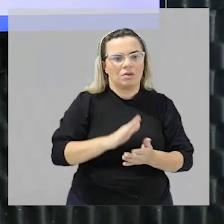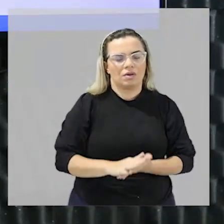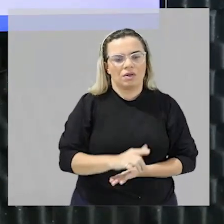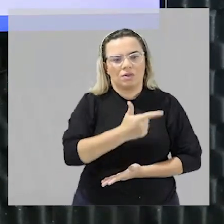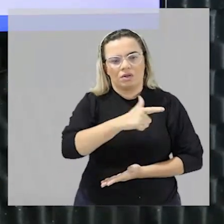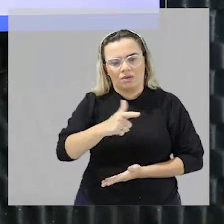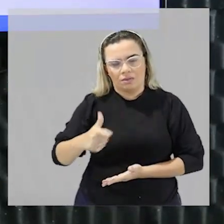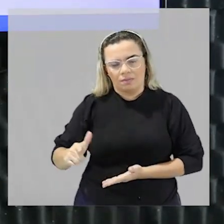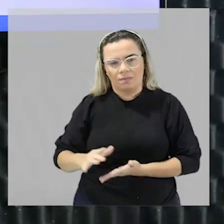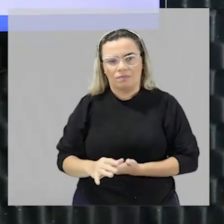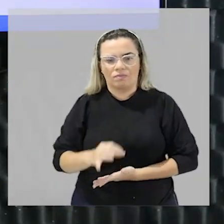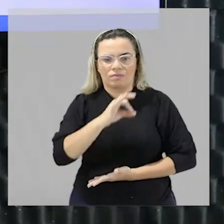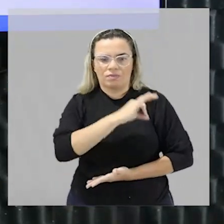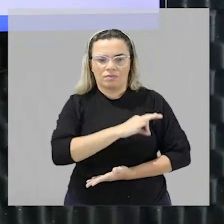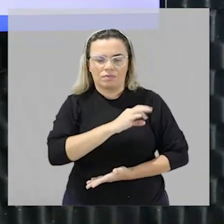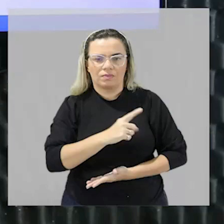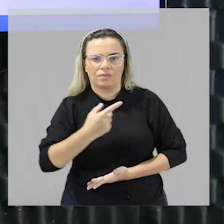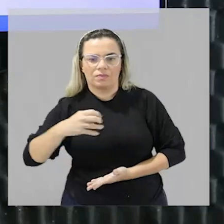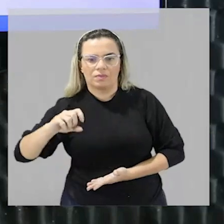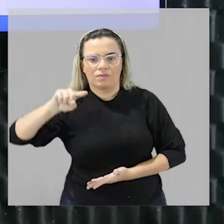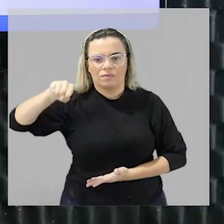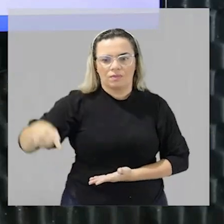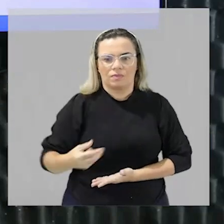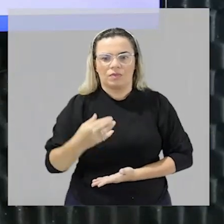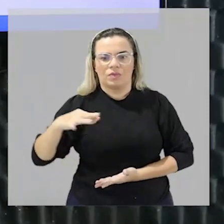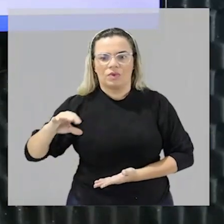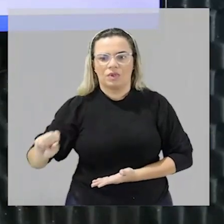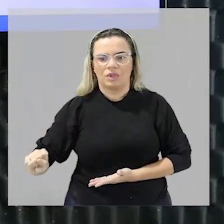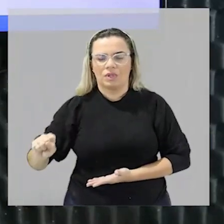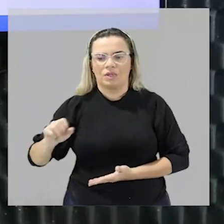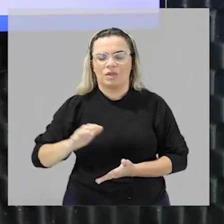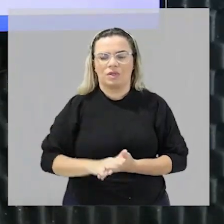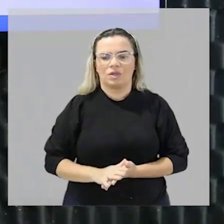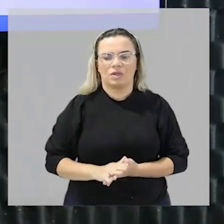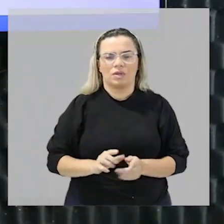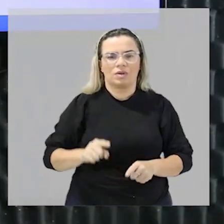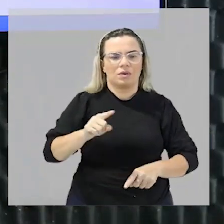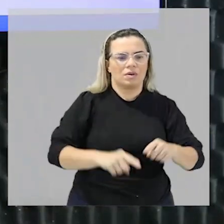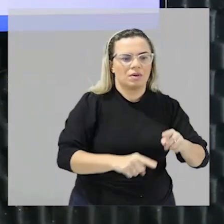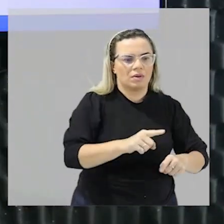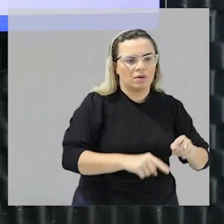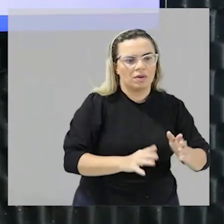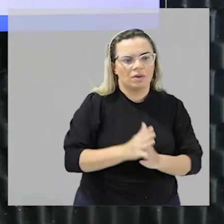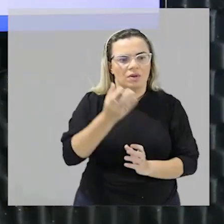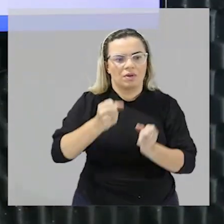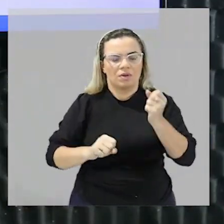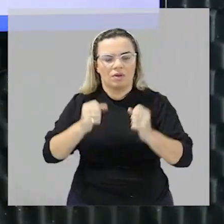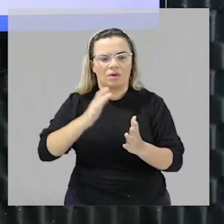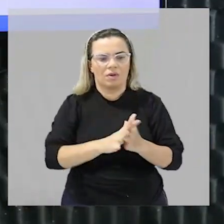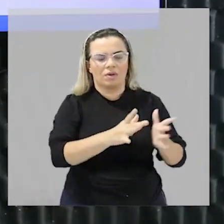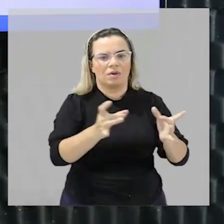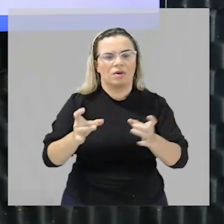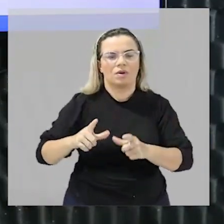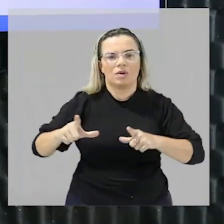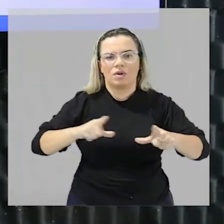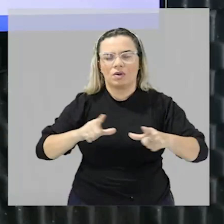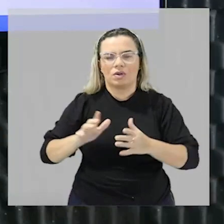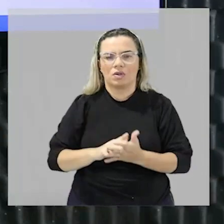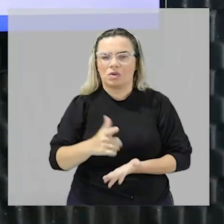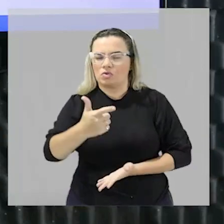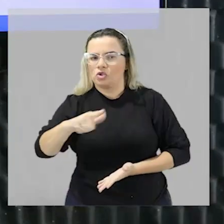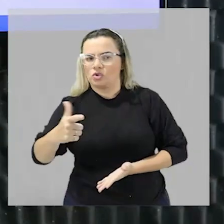anual de 100 mil réis por bens de raiz, indústria, comércio ou emprego, os que não